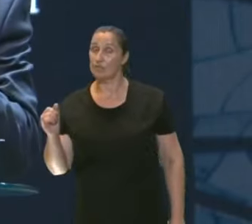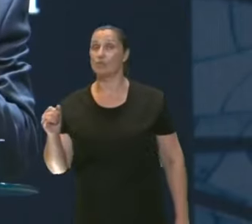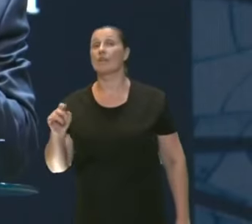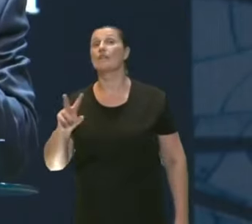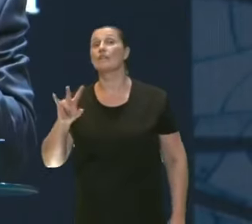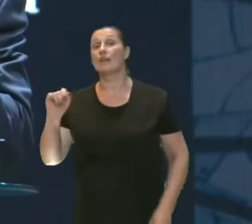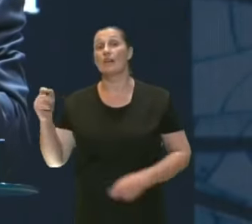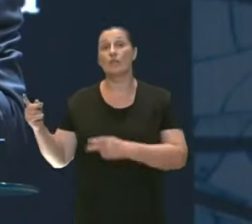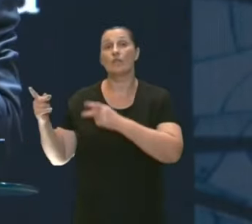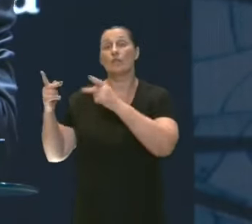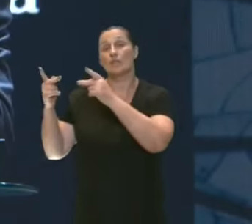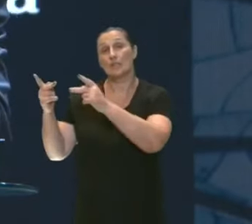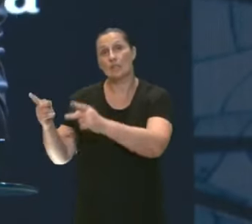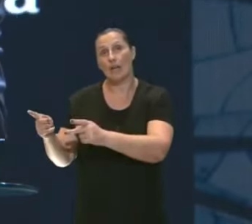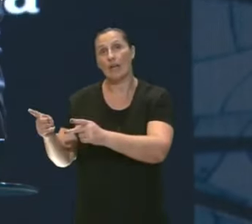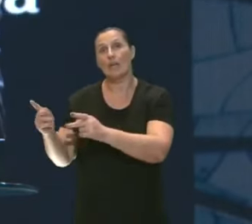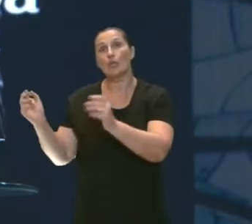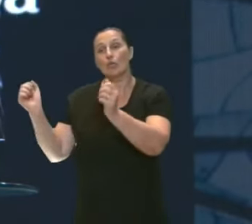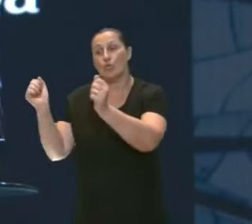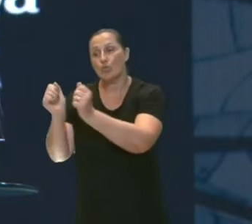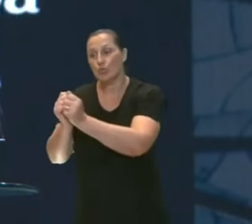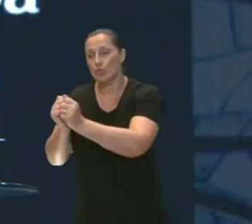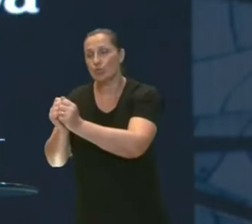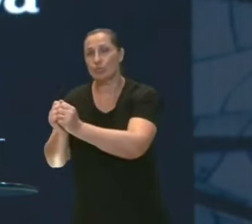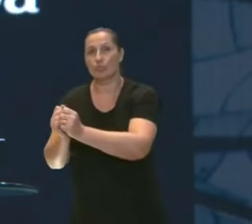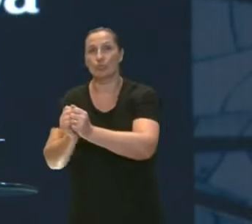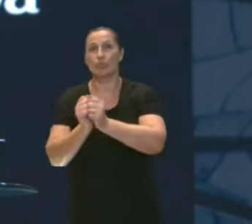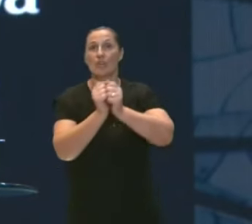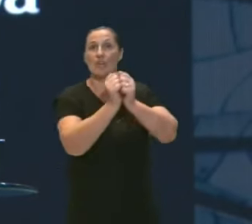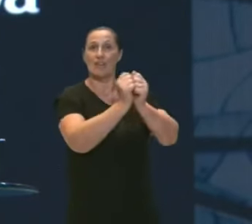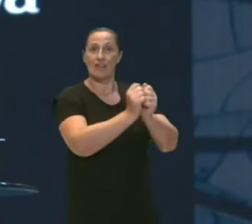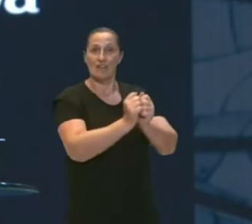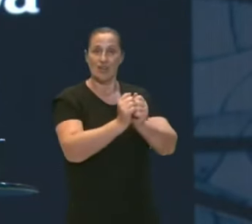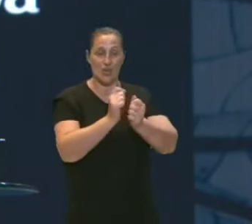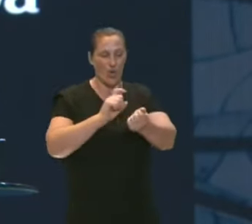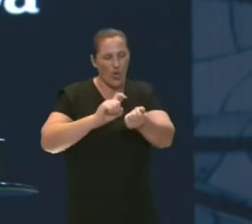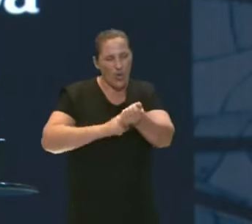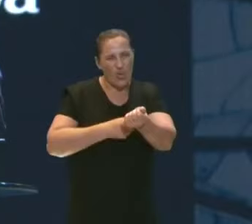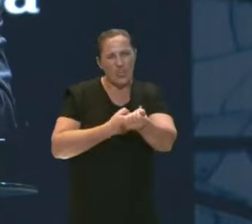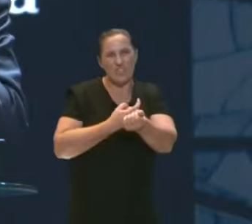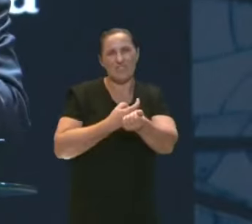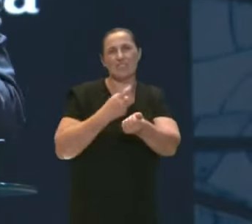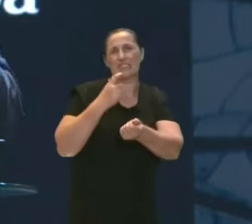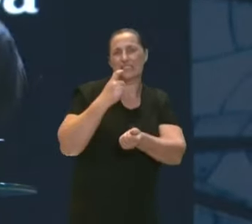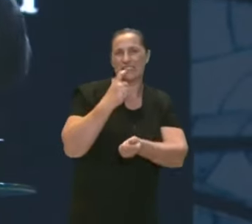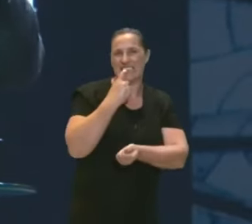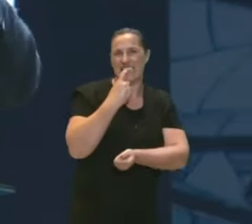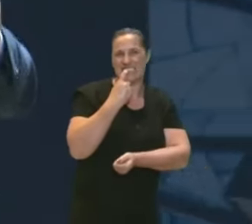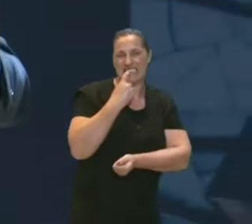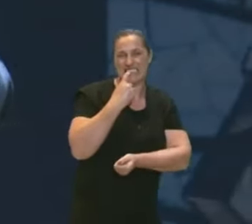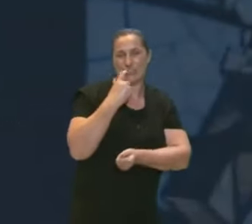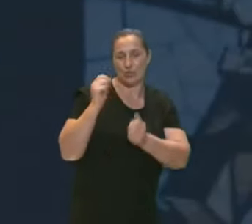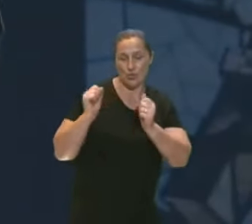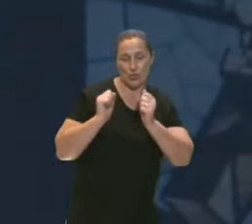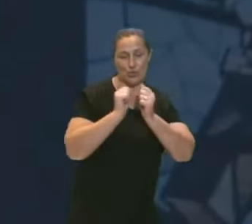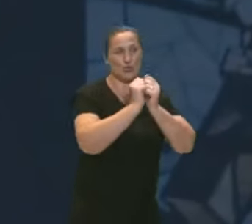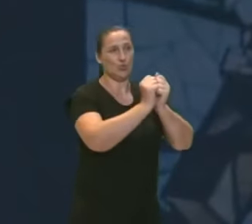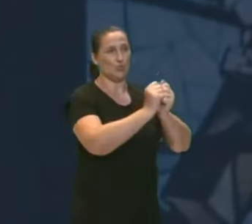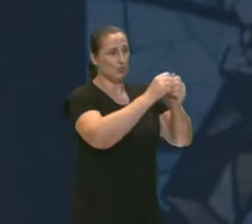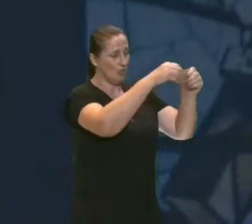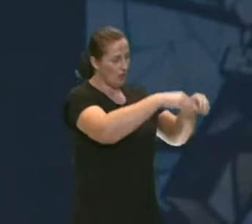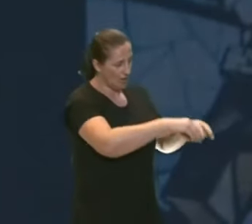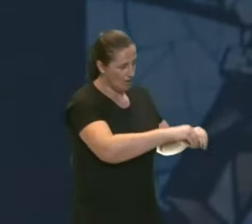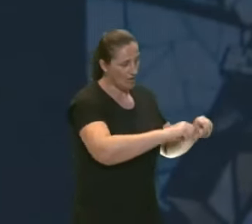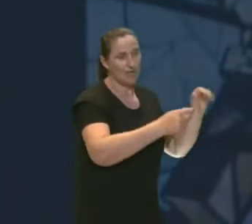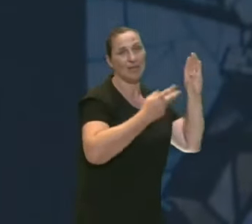gente levar os ossos dele junto com a gente. Declaração de fé, de dizer, eu creio que Deus tem mais